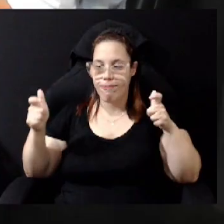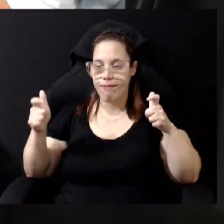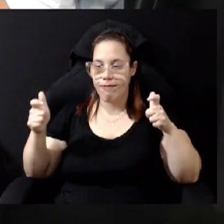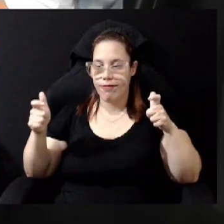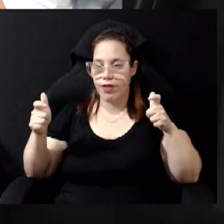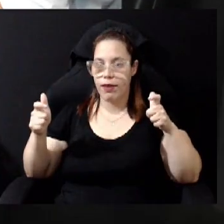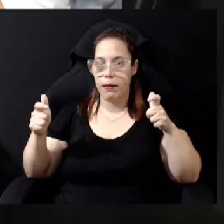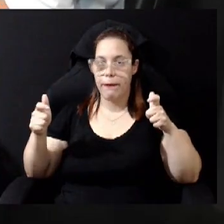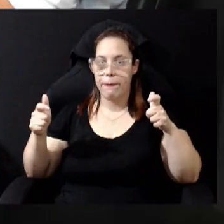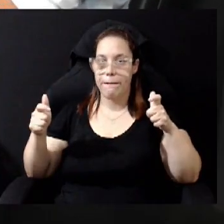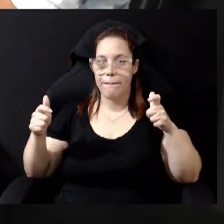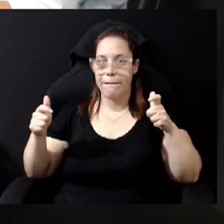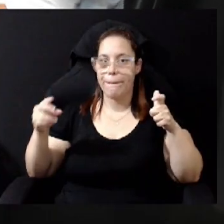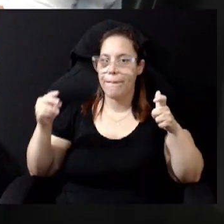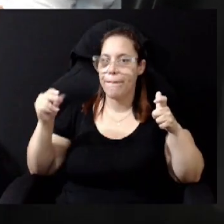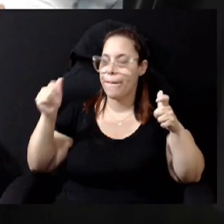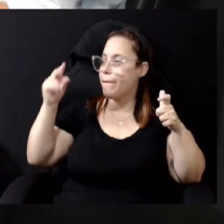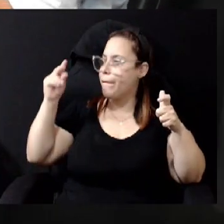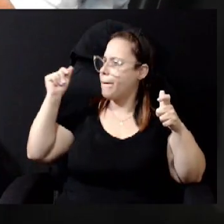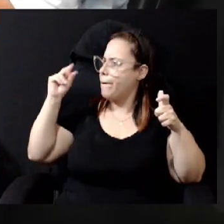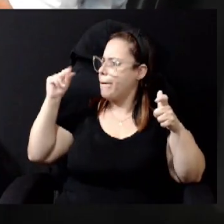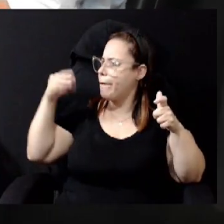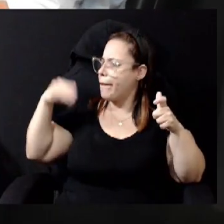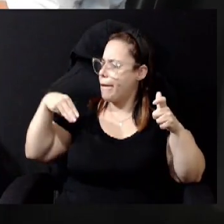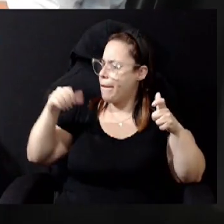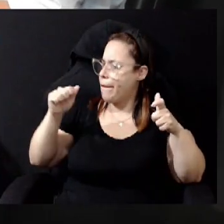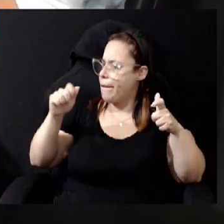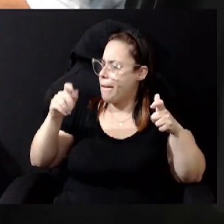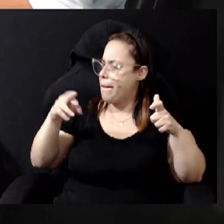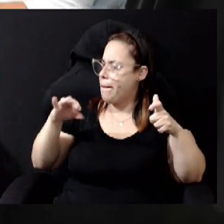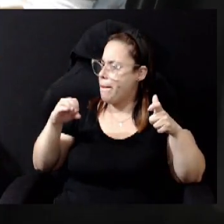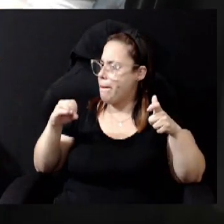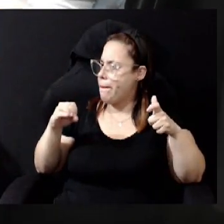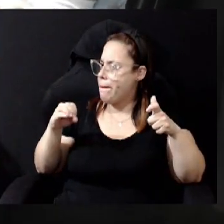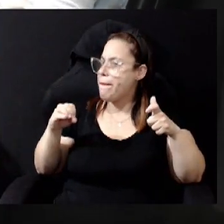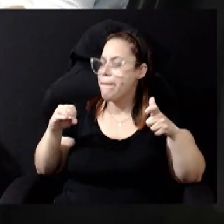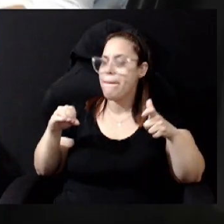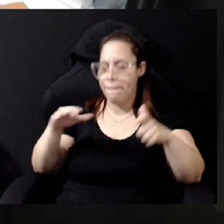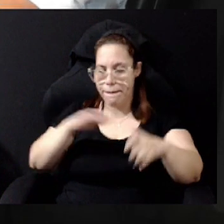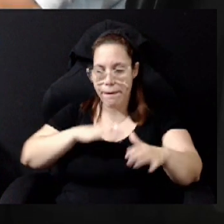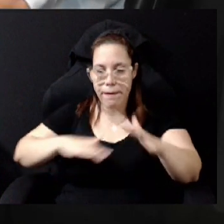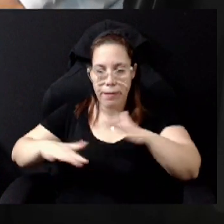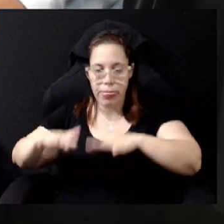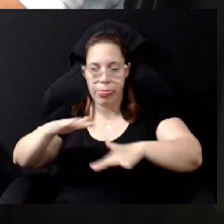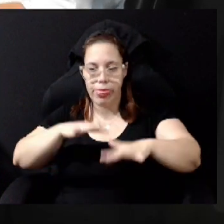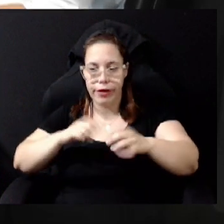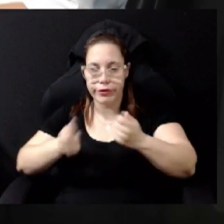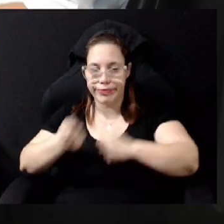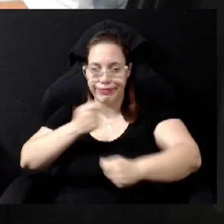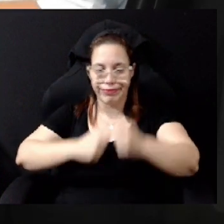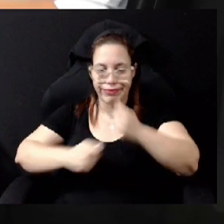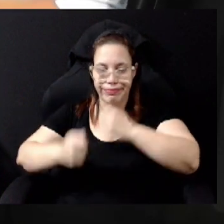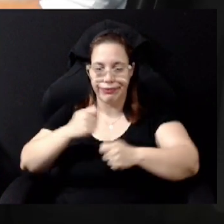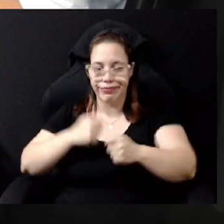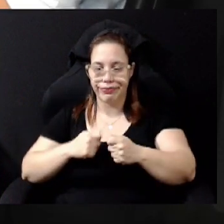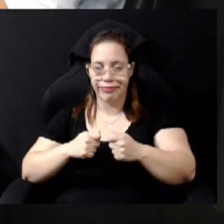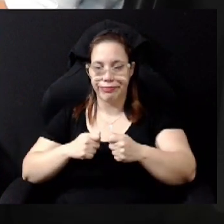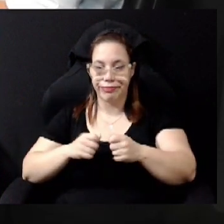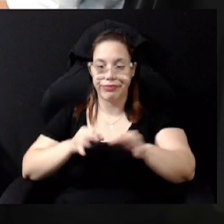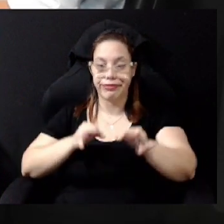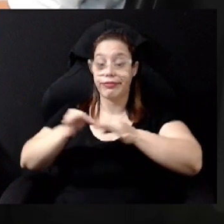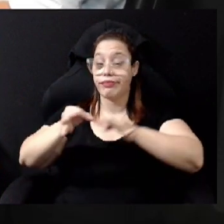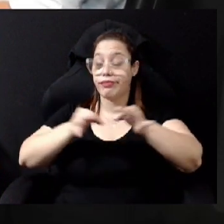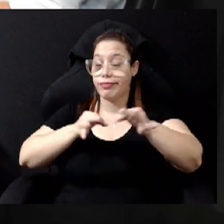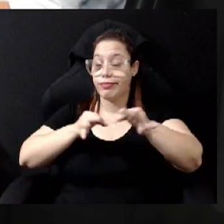antiga macrozona, é mais ou menos isso? Mais ou menos isso. Uma redistribuição administrativa, organização e